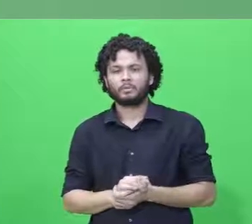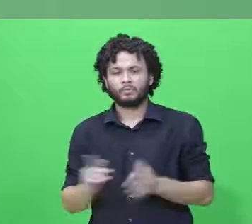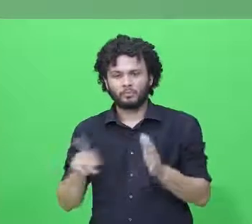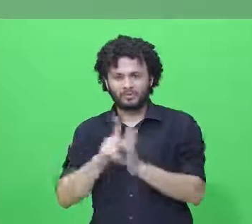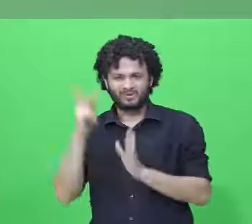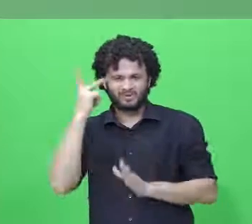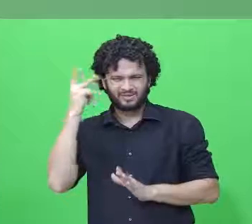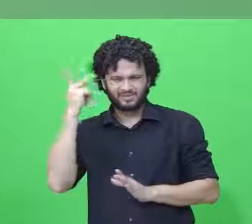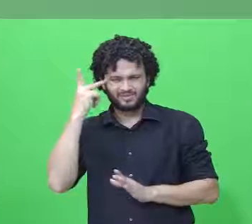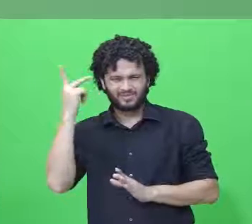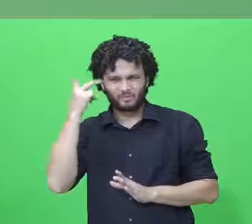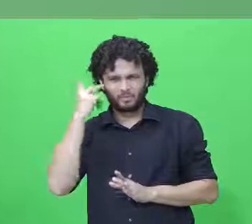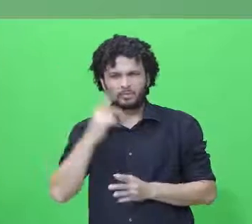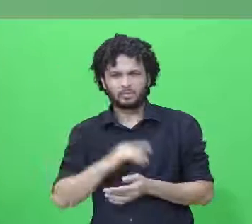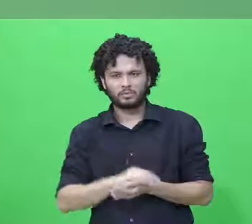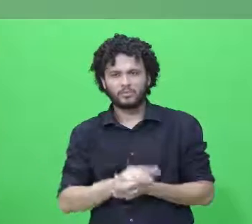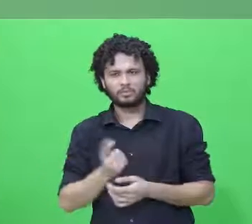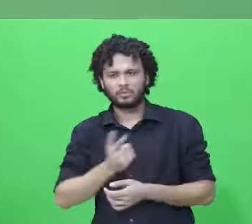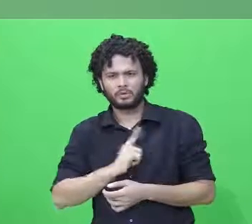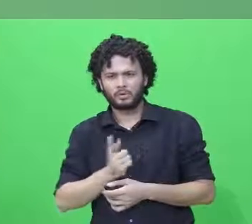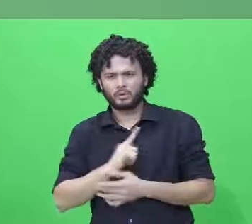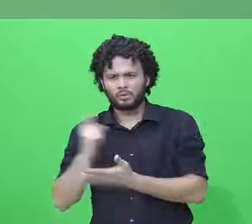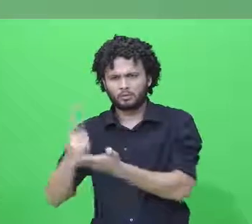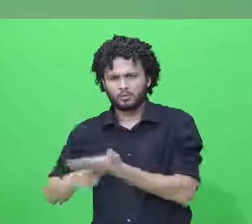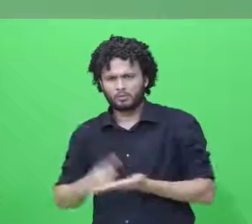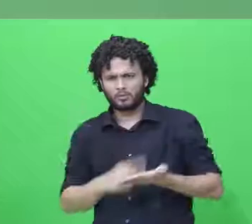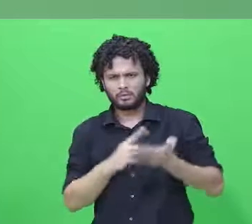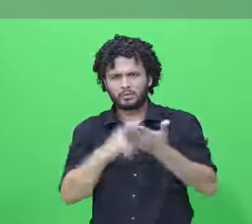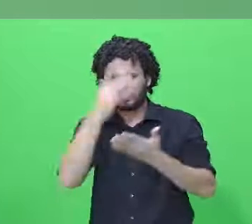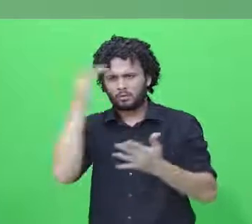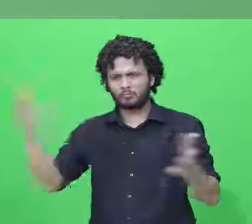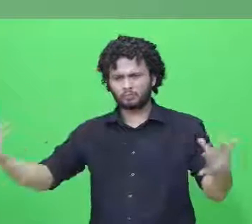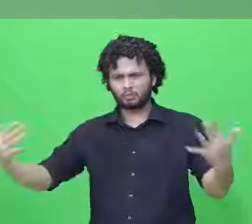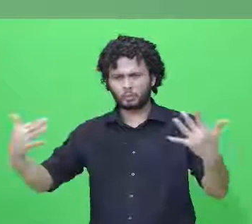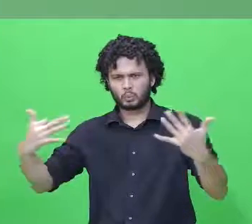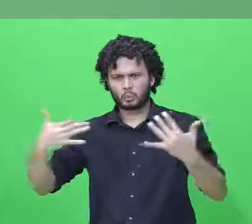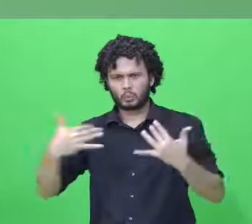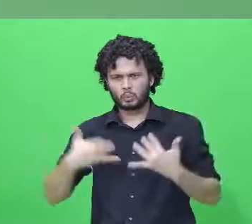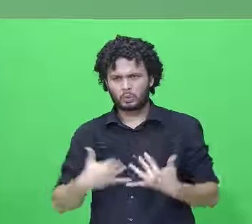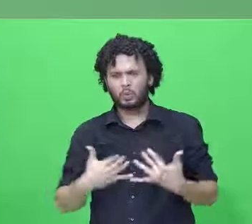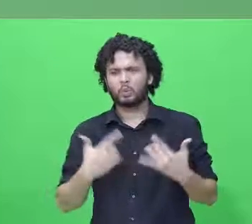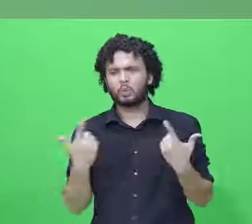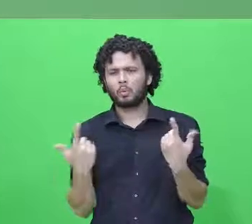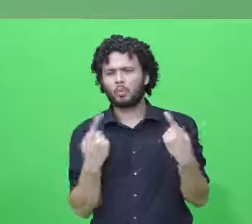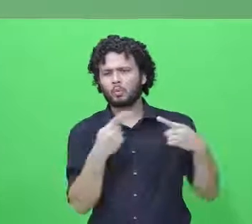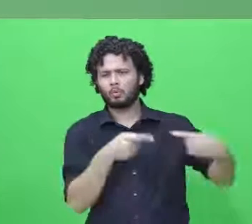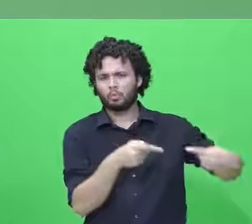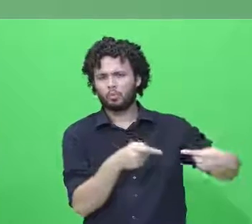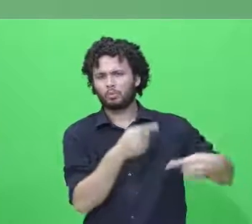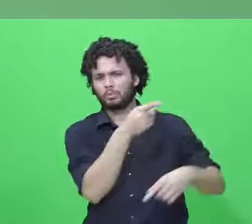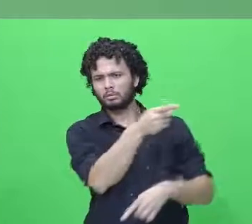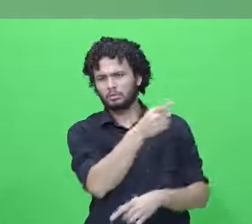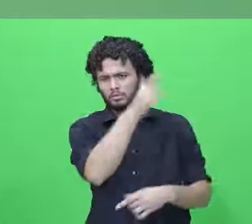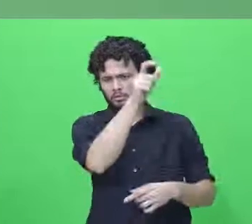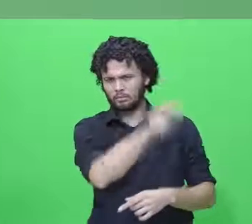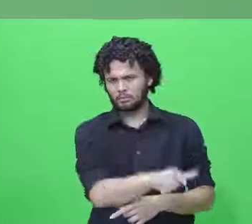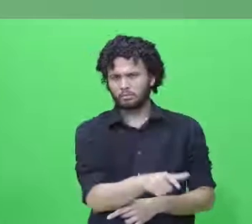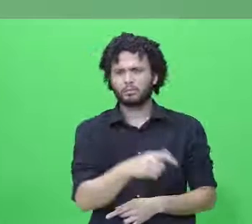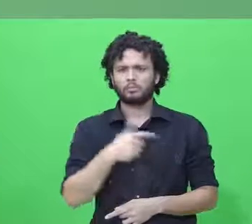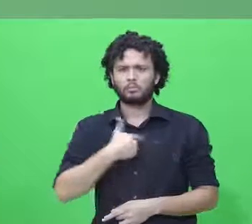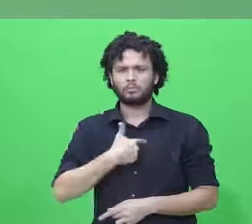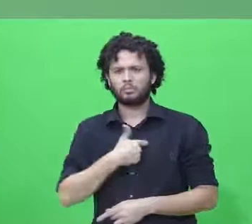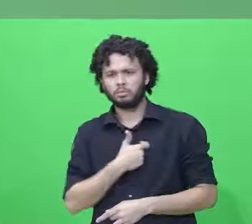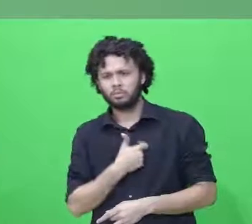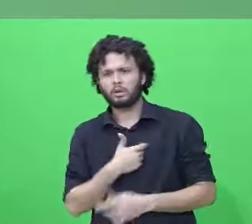paulistana, eles chamam, então, todas as pessoas que quiserem, então, lutar contra esse governo varguista para se alistar. Então, a gente tem, na verdade,